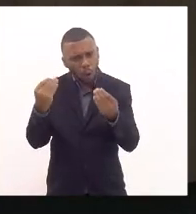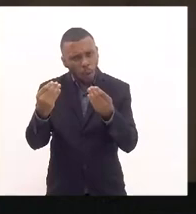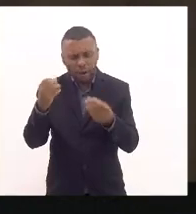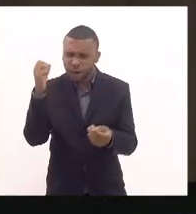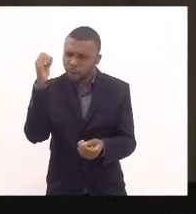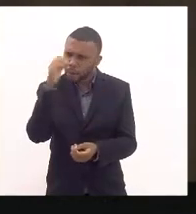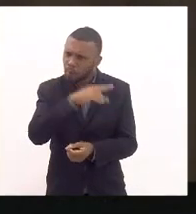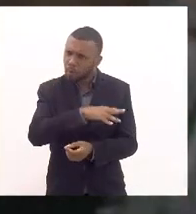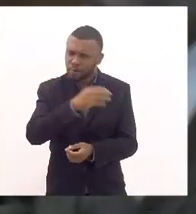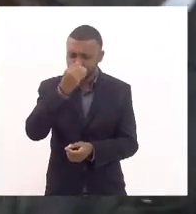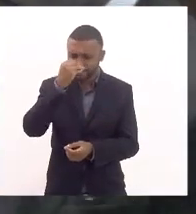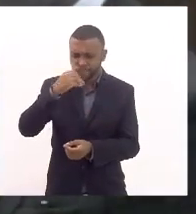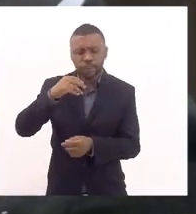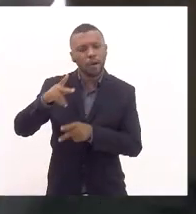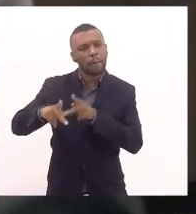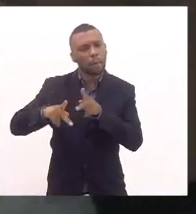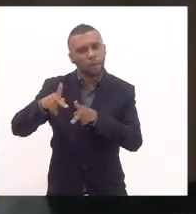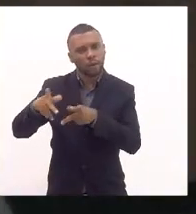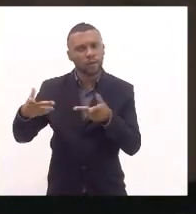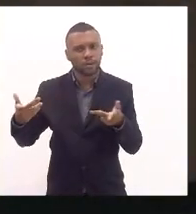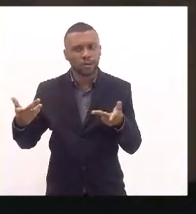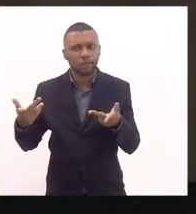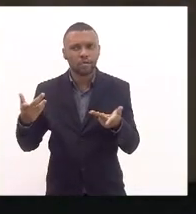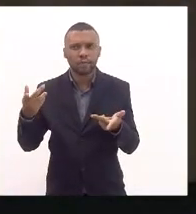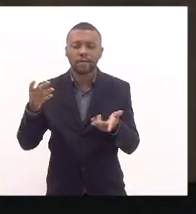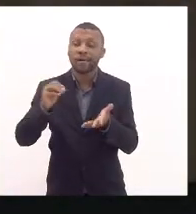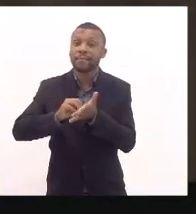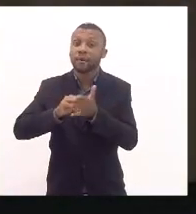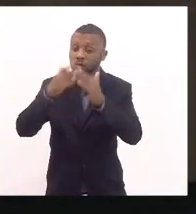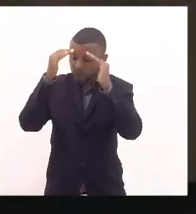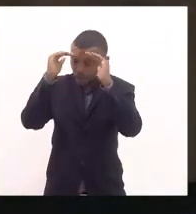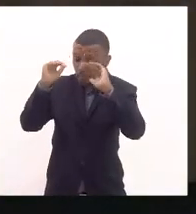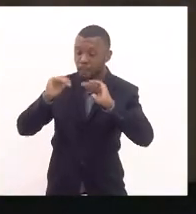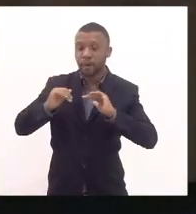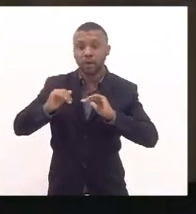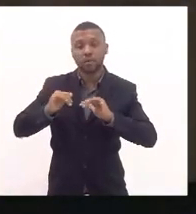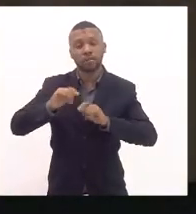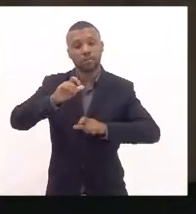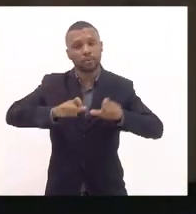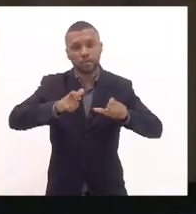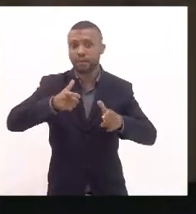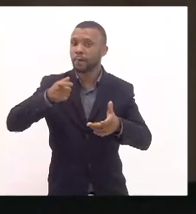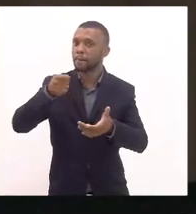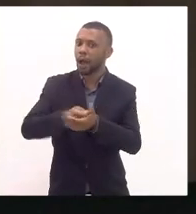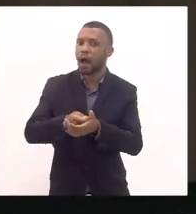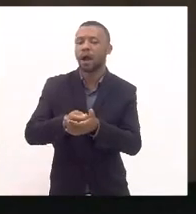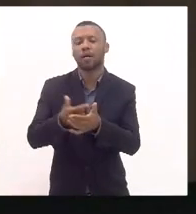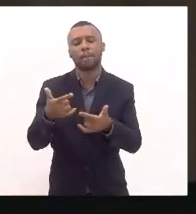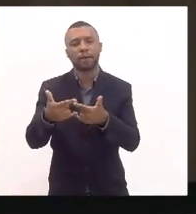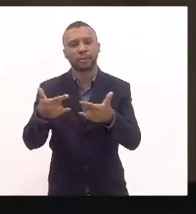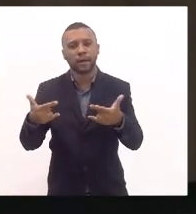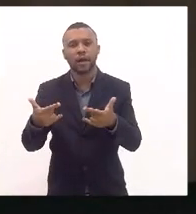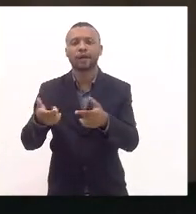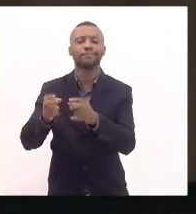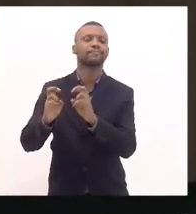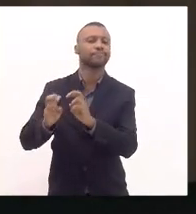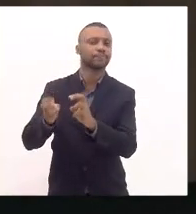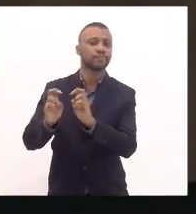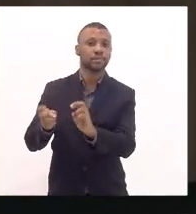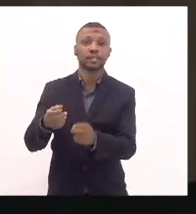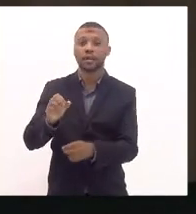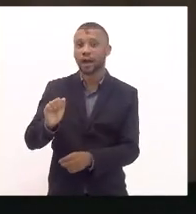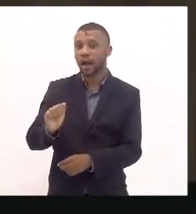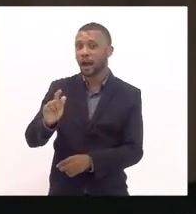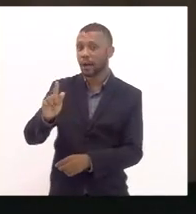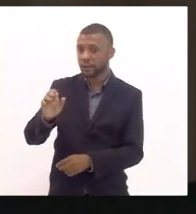atendimento à população muita muito desrespeito à população usuária de trens e agetrans que foi criada em 2005